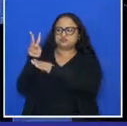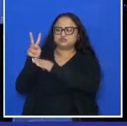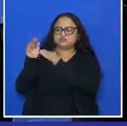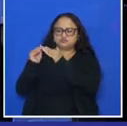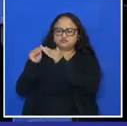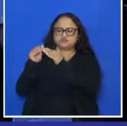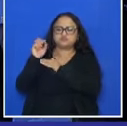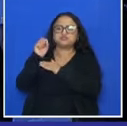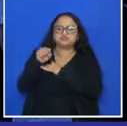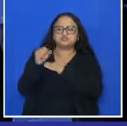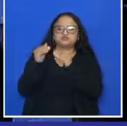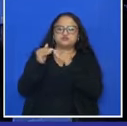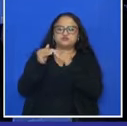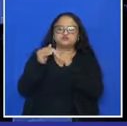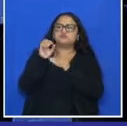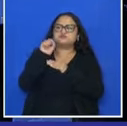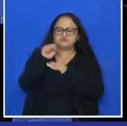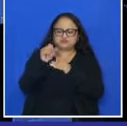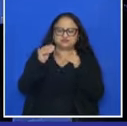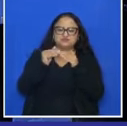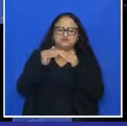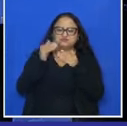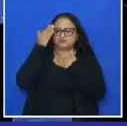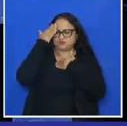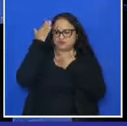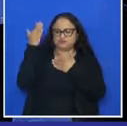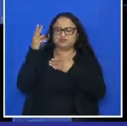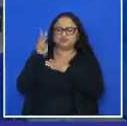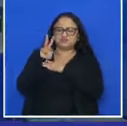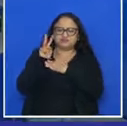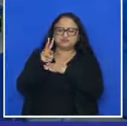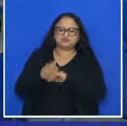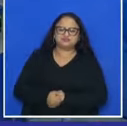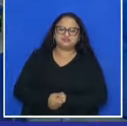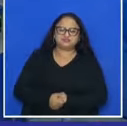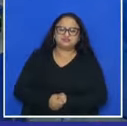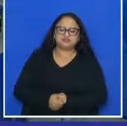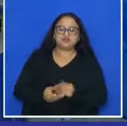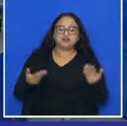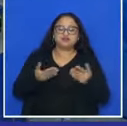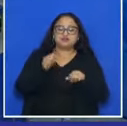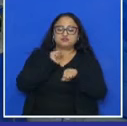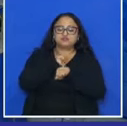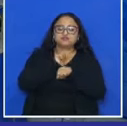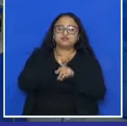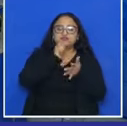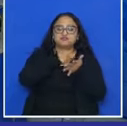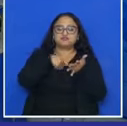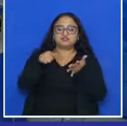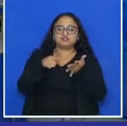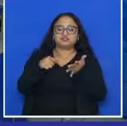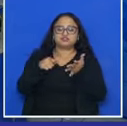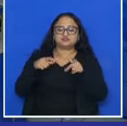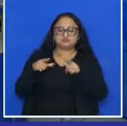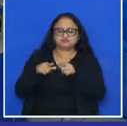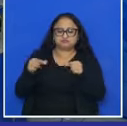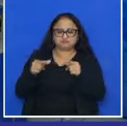confirmam? Sim, confirmo. Sim, confirmo. Muito obrigado, senhores auditores. Vamos aguardar então a validação da